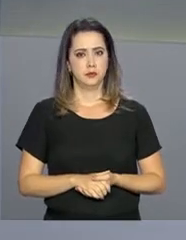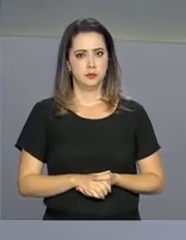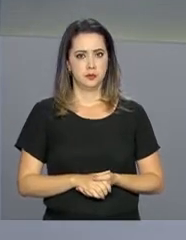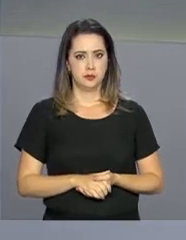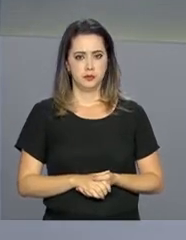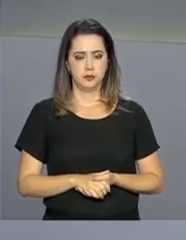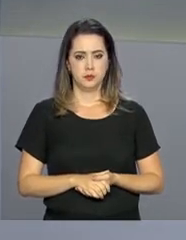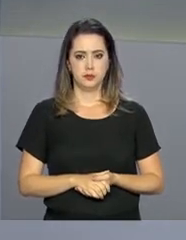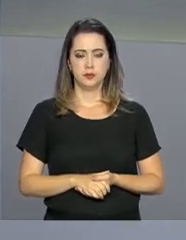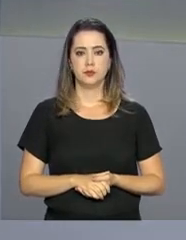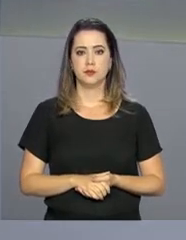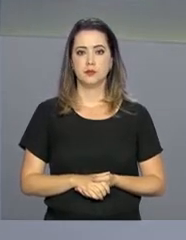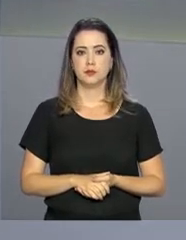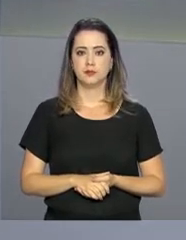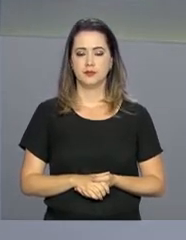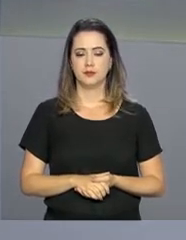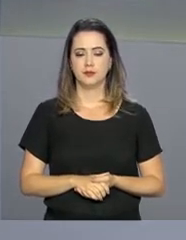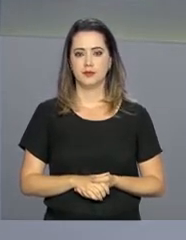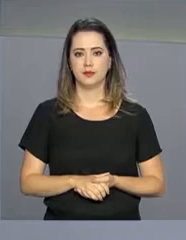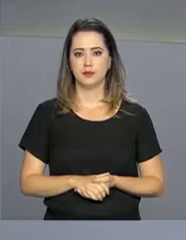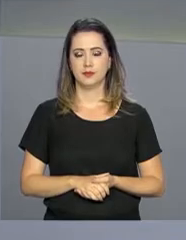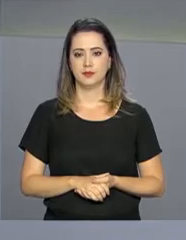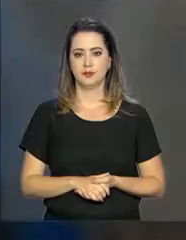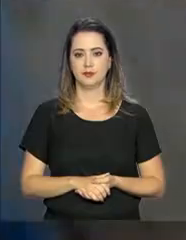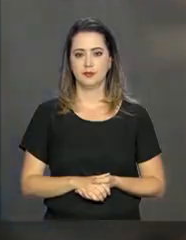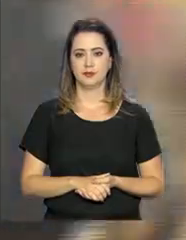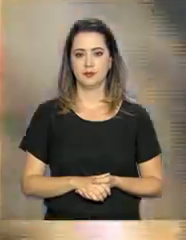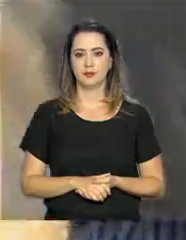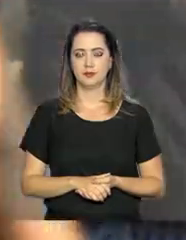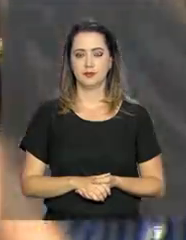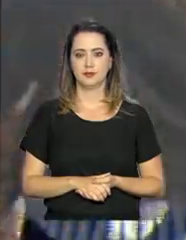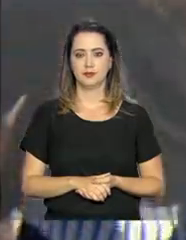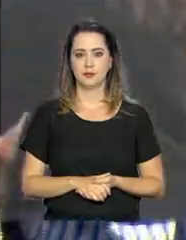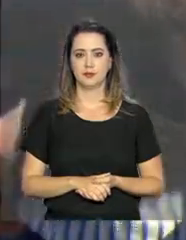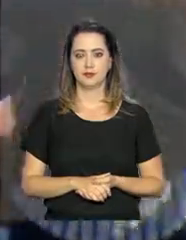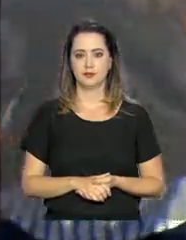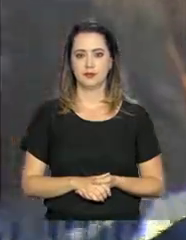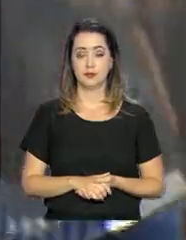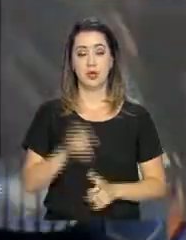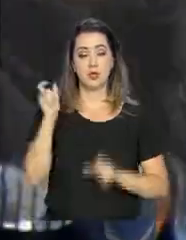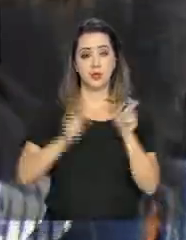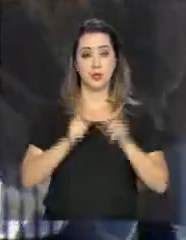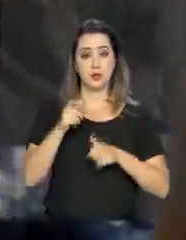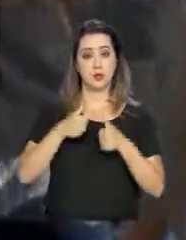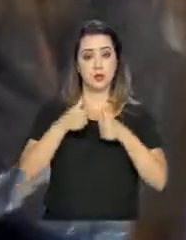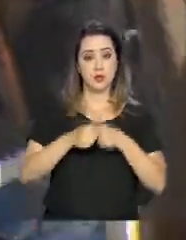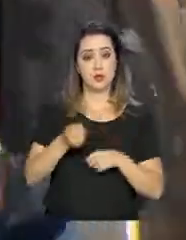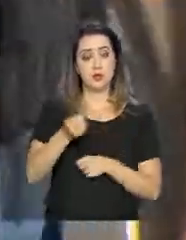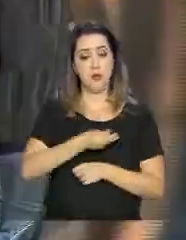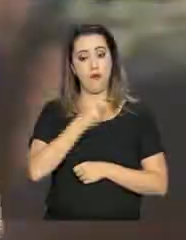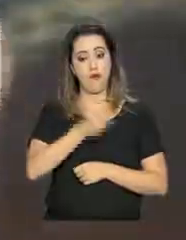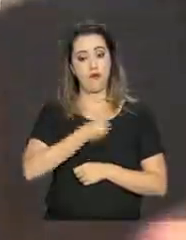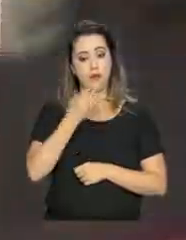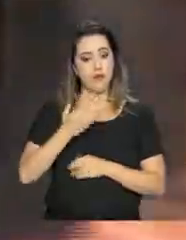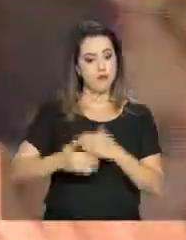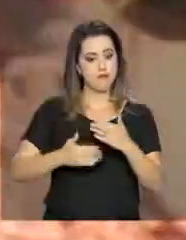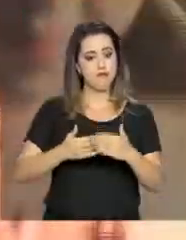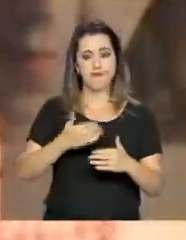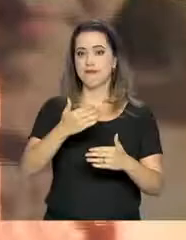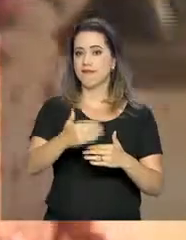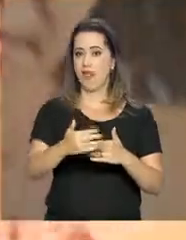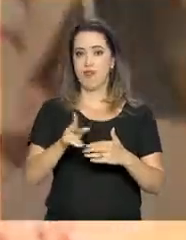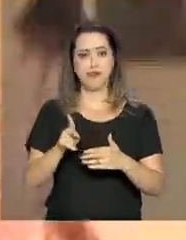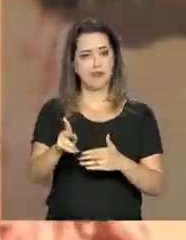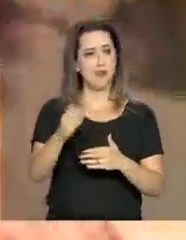de geografia e estatística o ibge os brasileiros estão vivendo mais hoje a expectativa